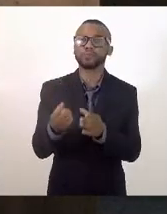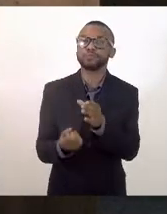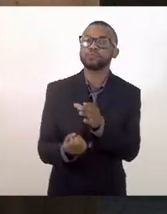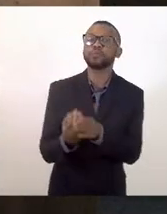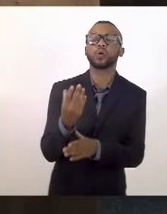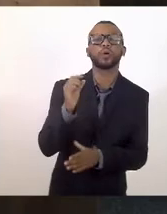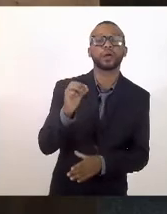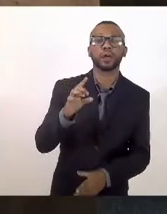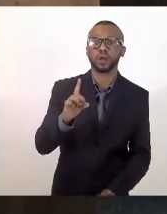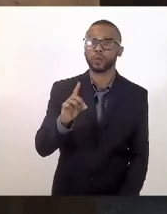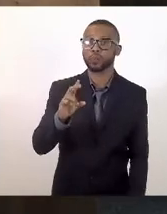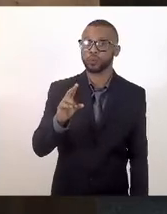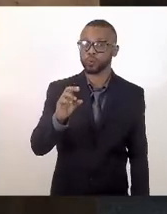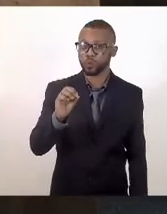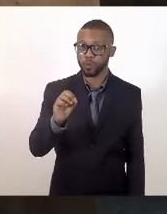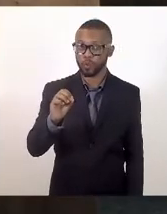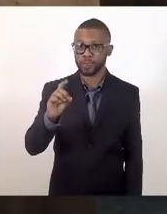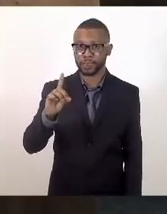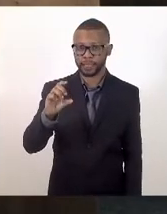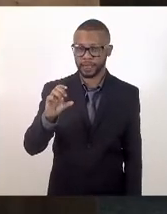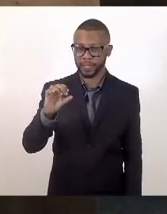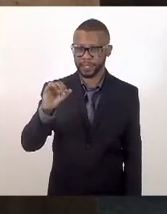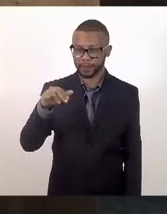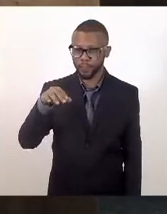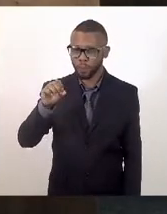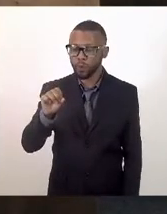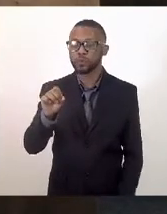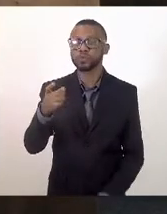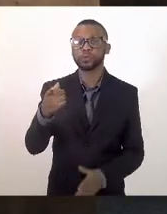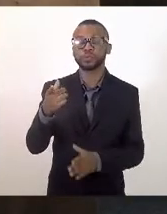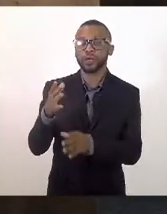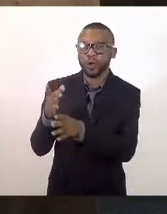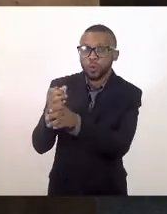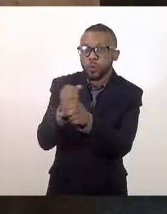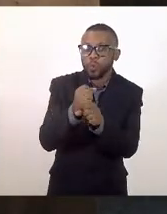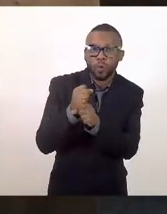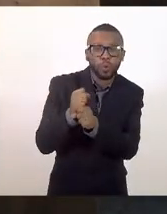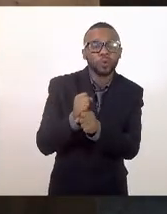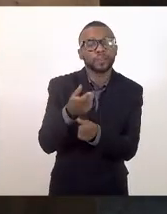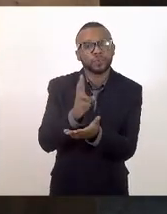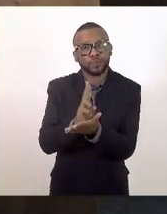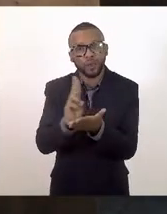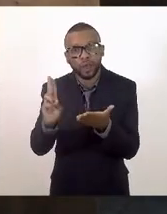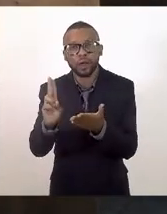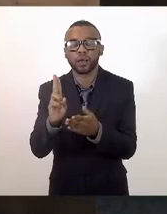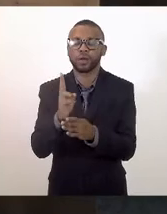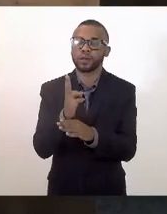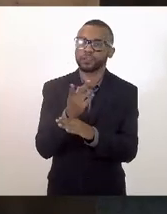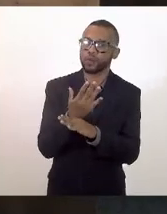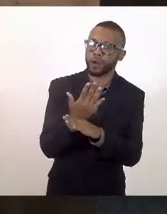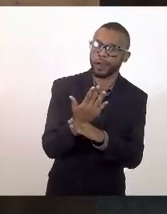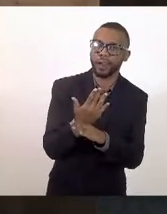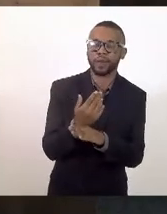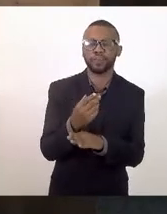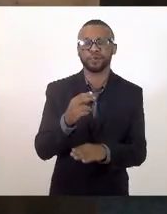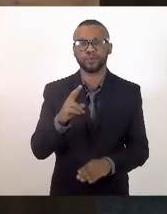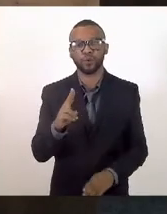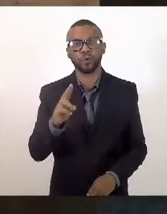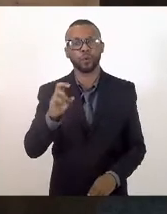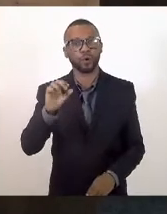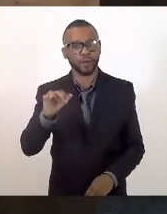duodécimos na execução orçamentária das nossas universidades estaduais, da UERJ, da UENF e da UESO. Inclusive, fizemos